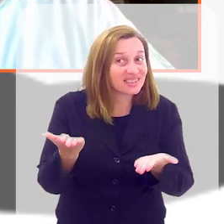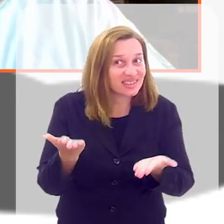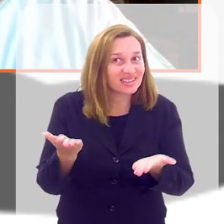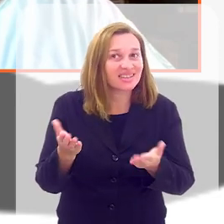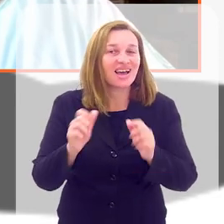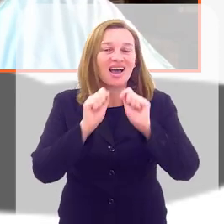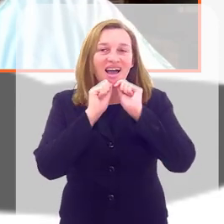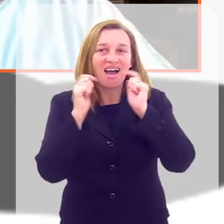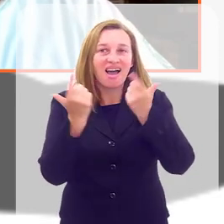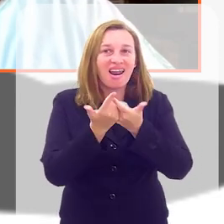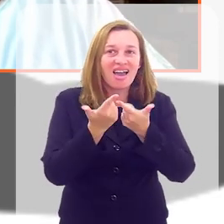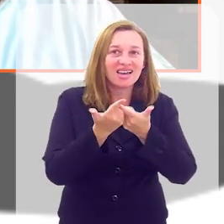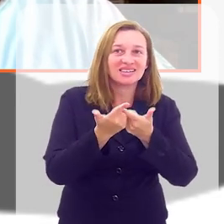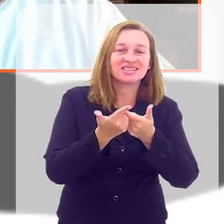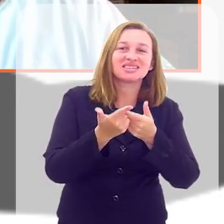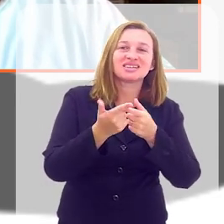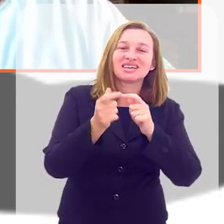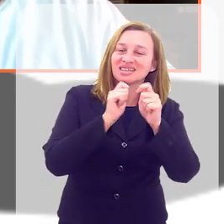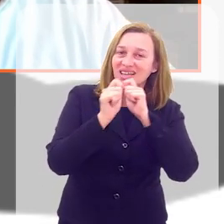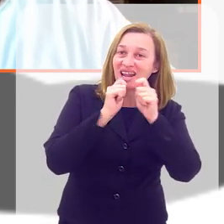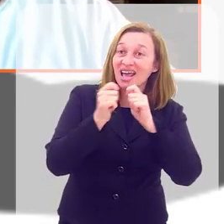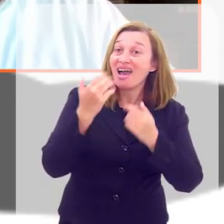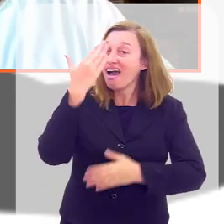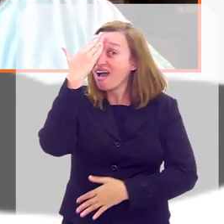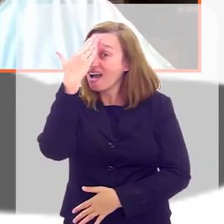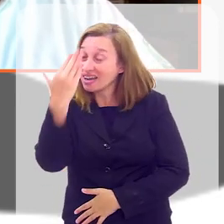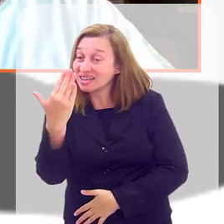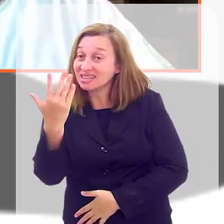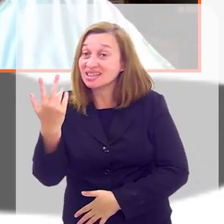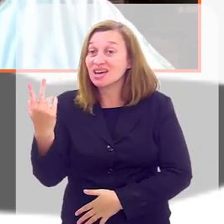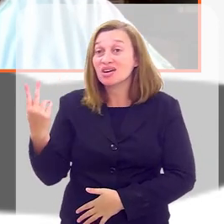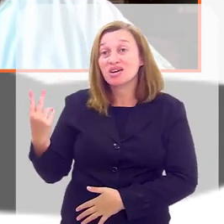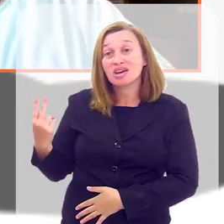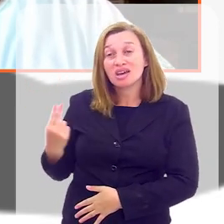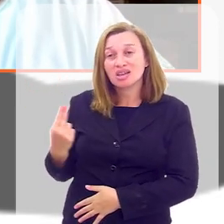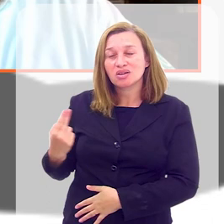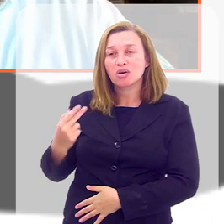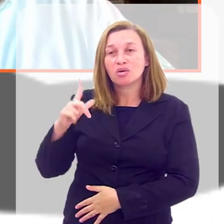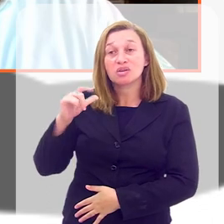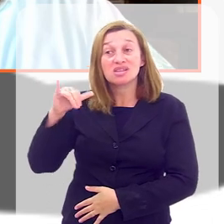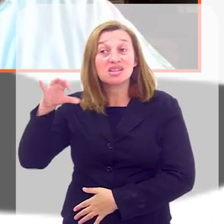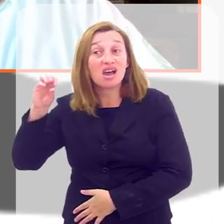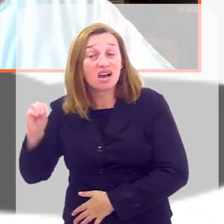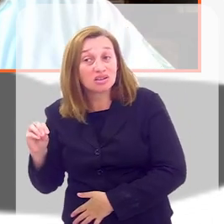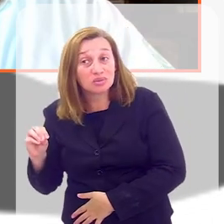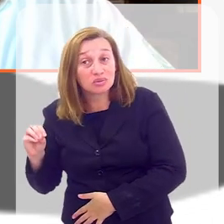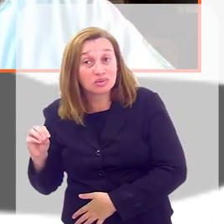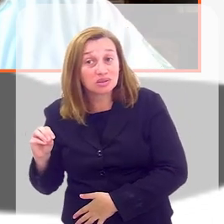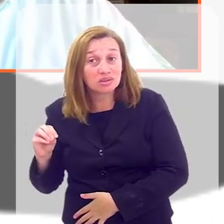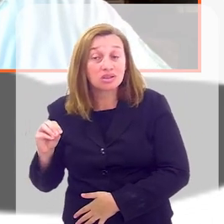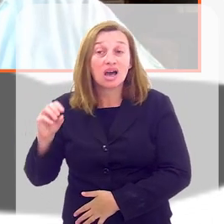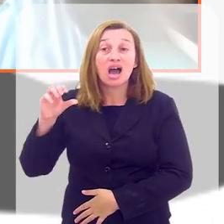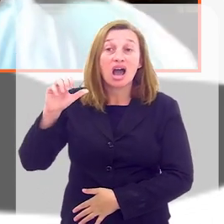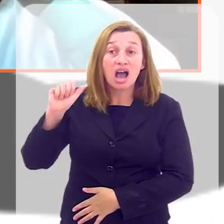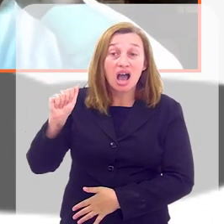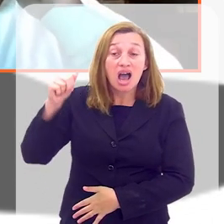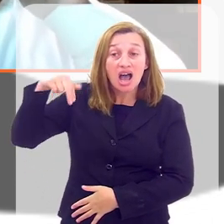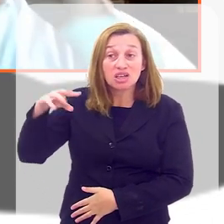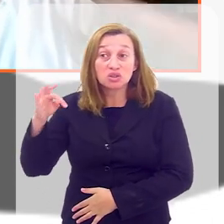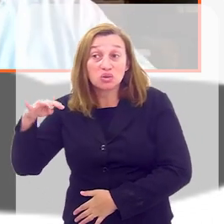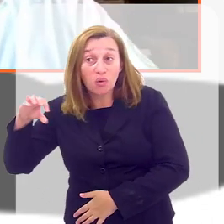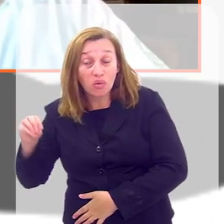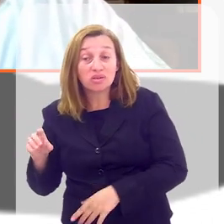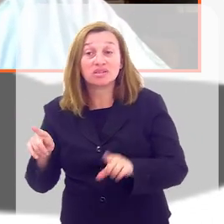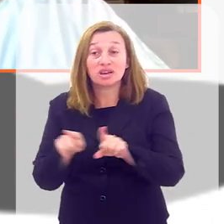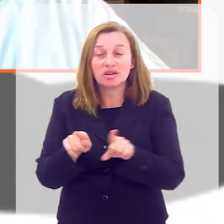ter entrevistado você para o nosso Alerta entrevista quero te agradecer em nome do Luciano Simões